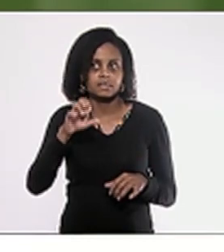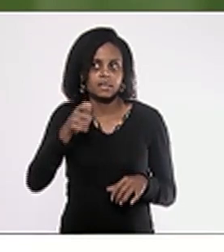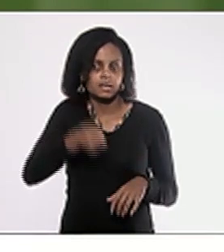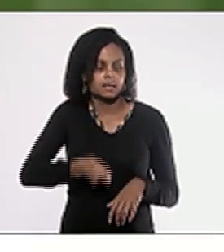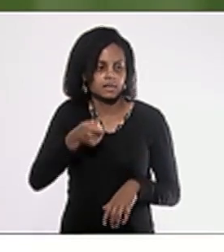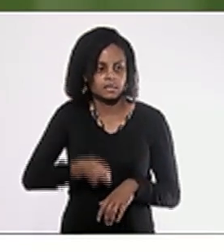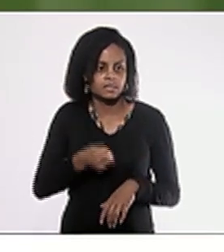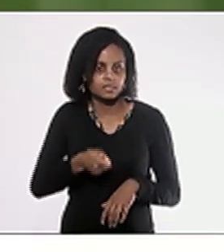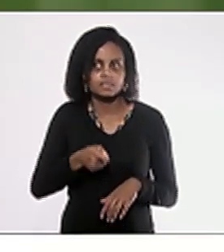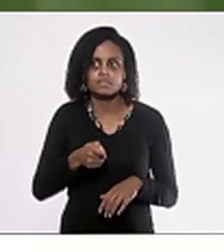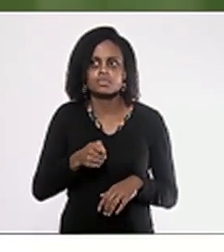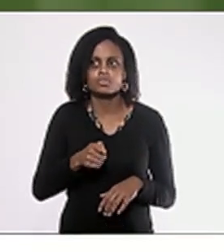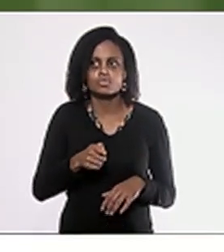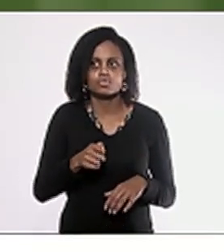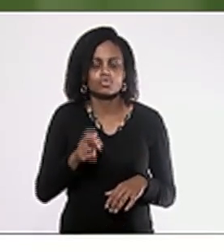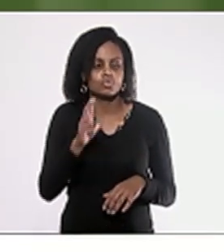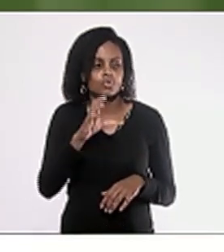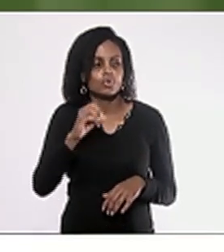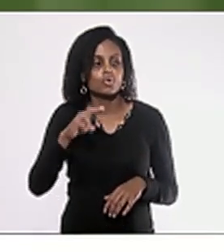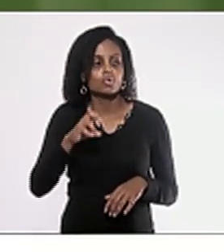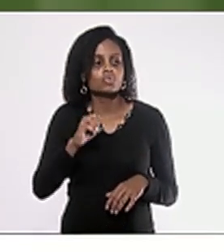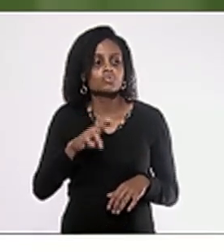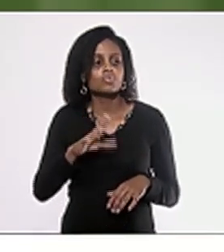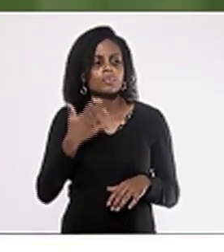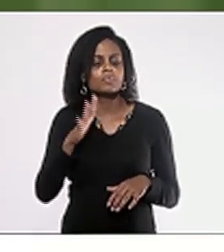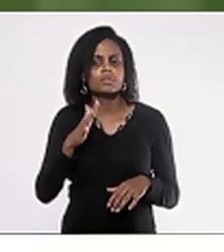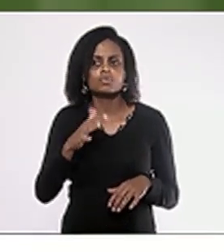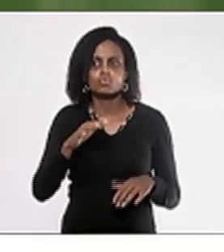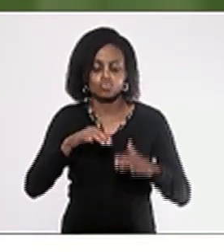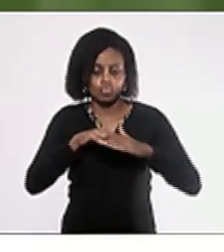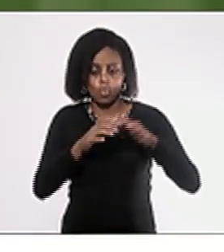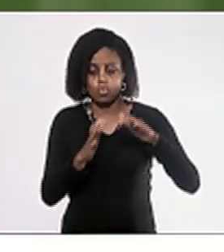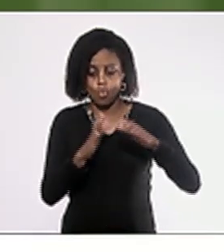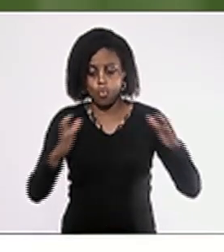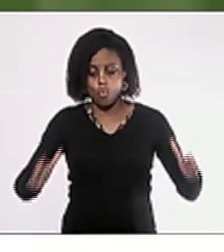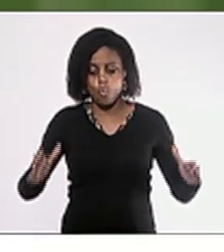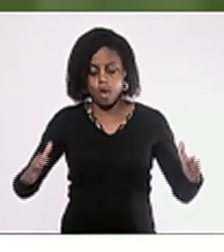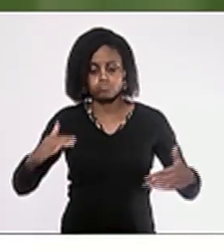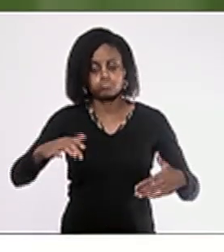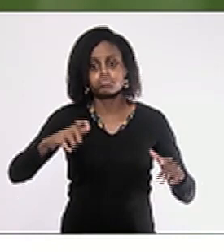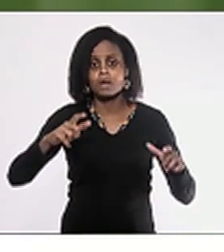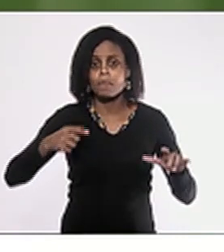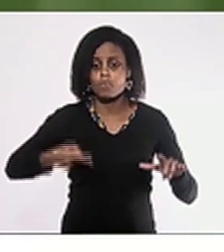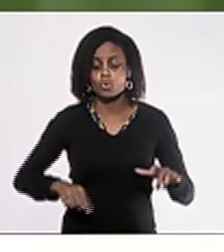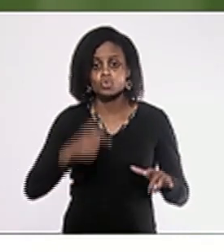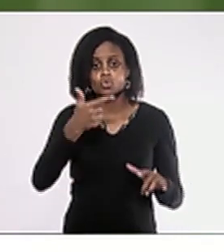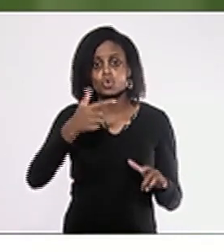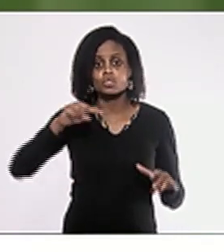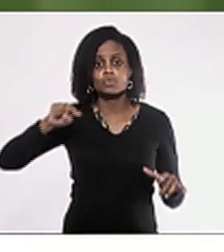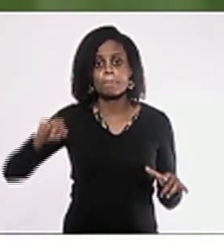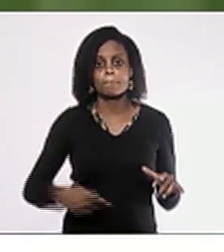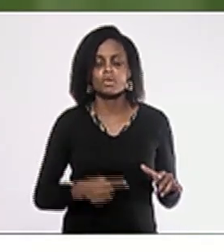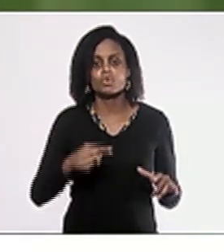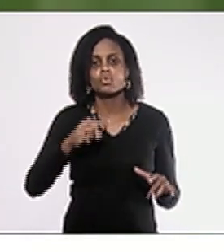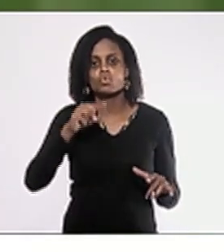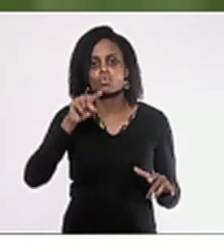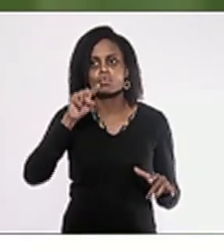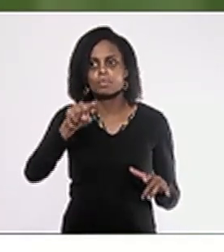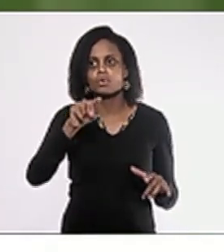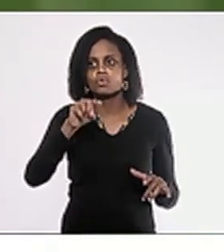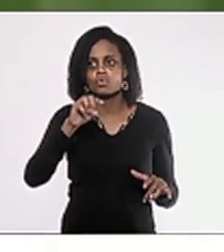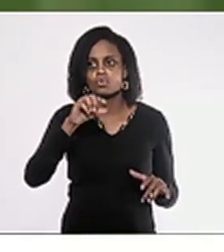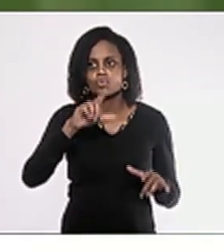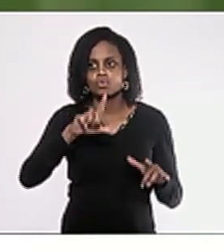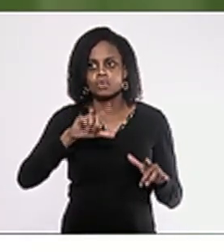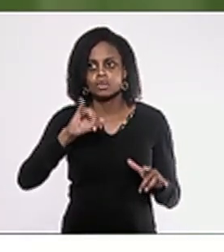do consumidor um reservatório mínimo de 2.000 litros d'água numa casa de aproximadamente 50 metros